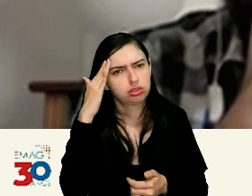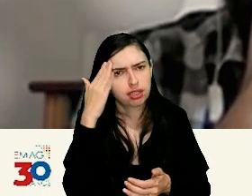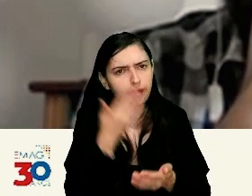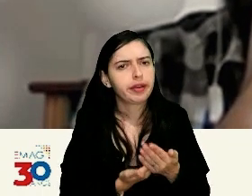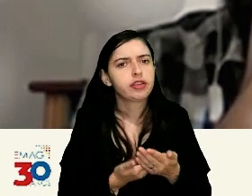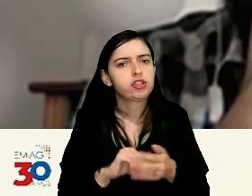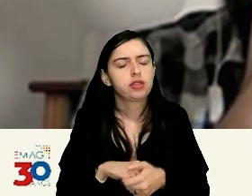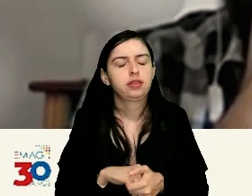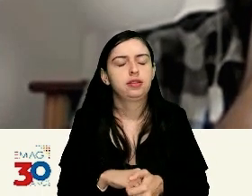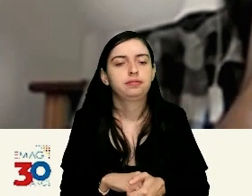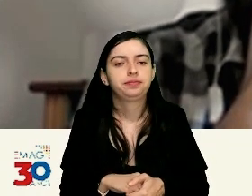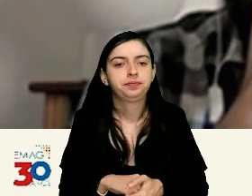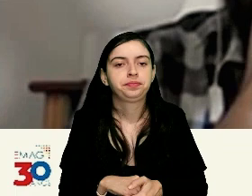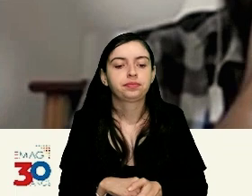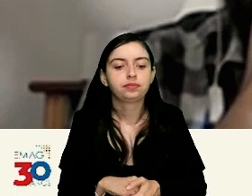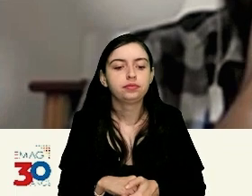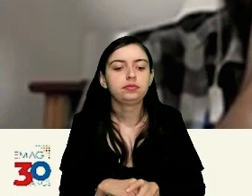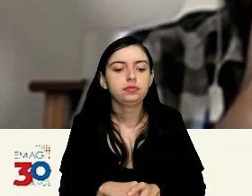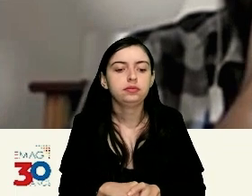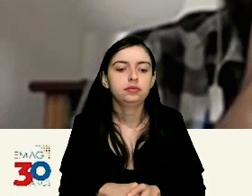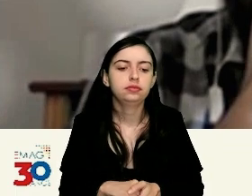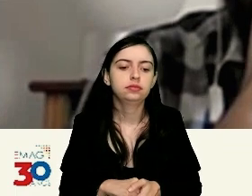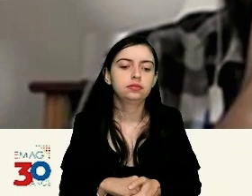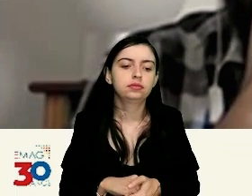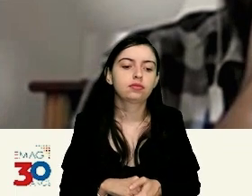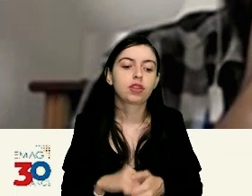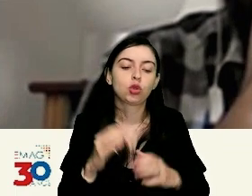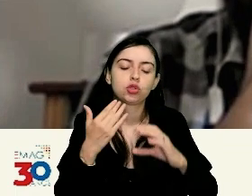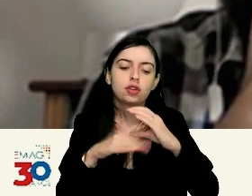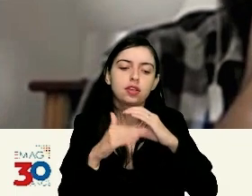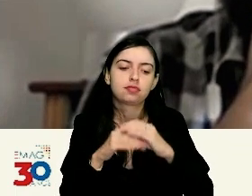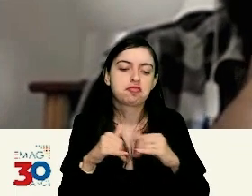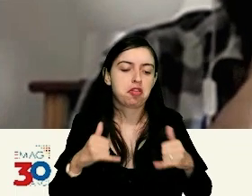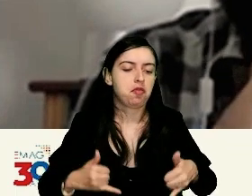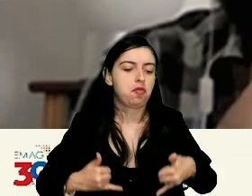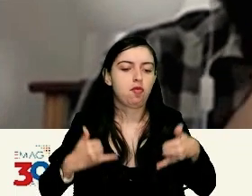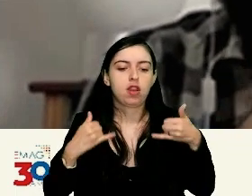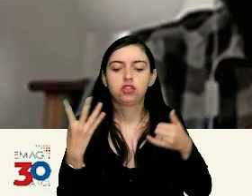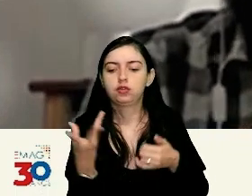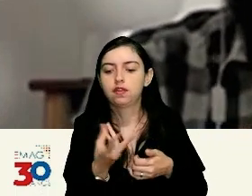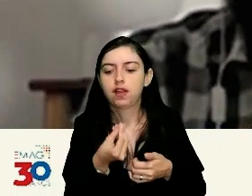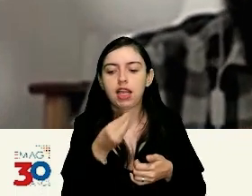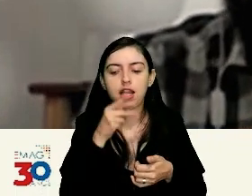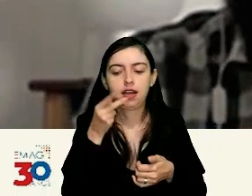Eu tenho... no chat já elogiaram a fala de todos. Eu acho que